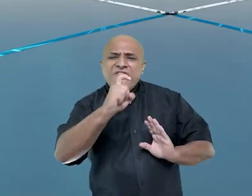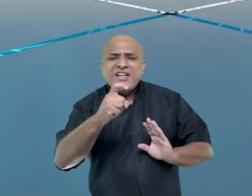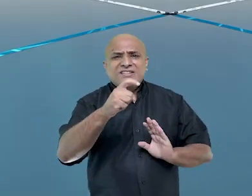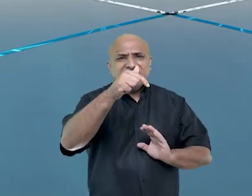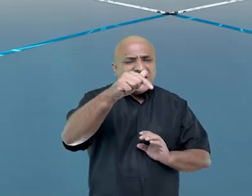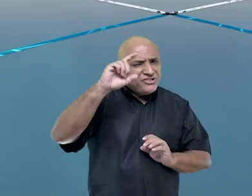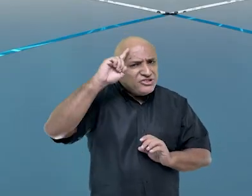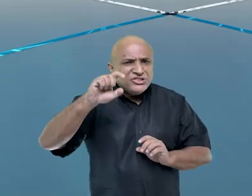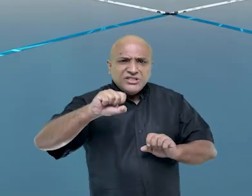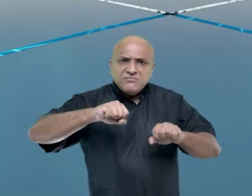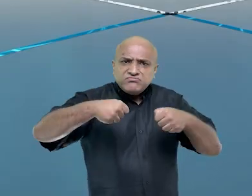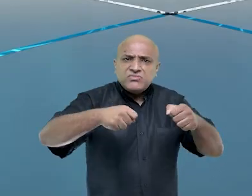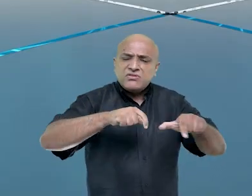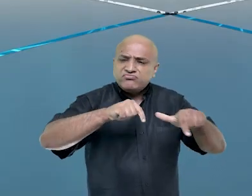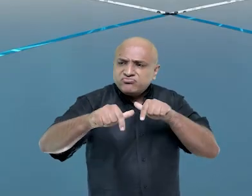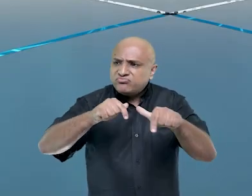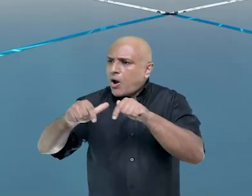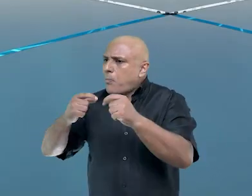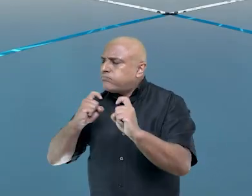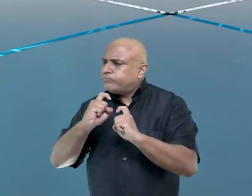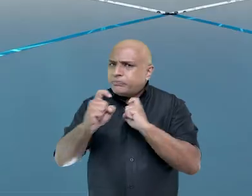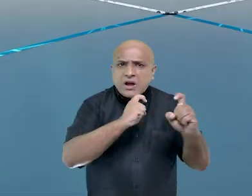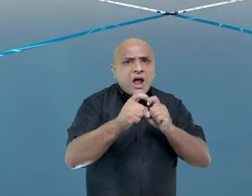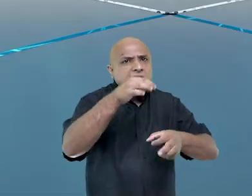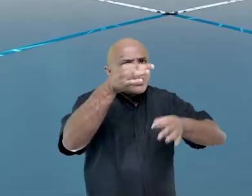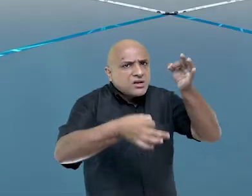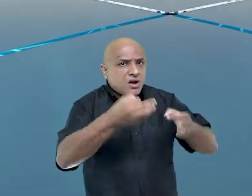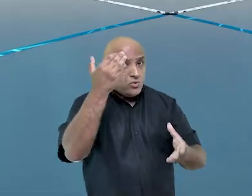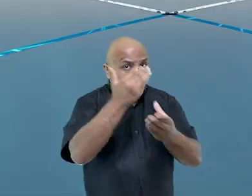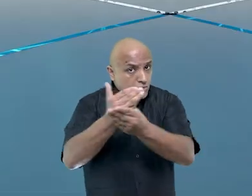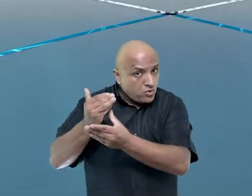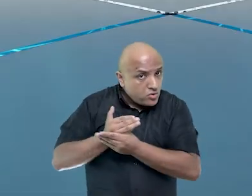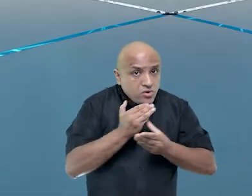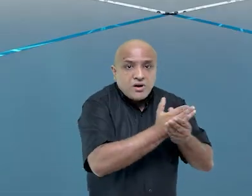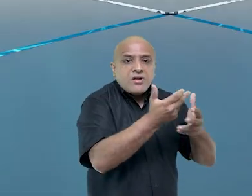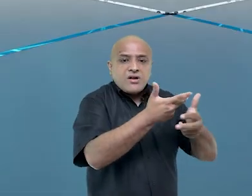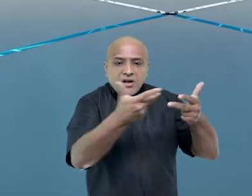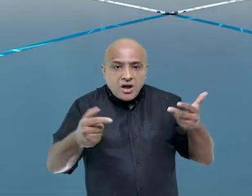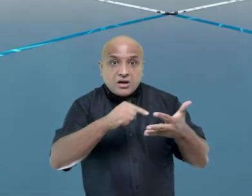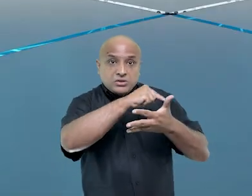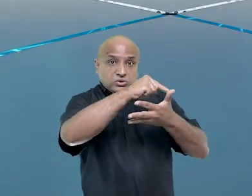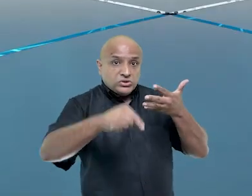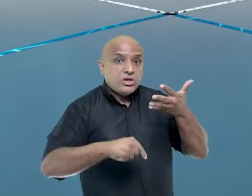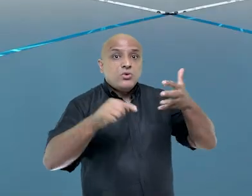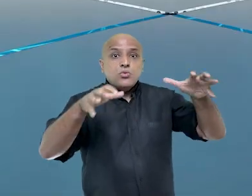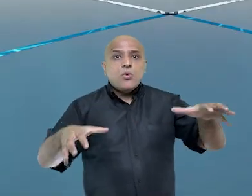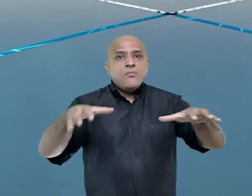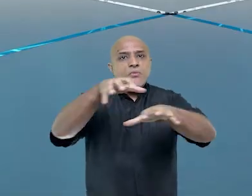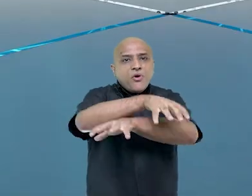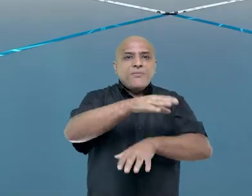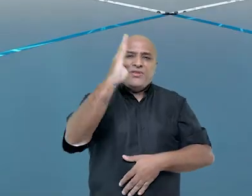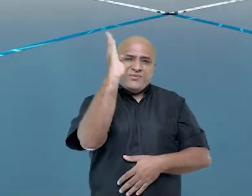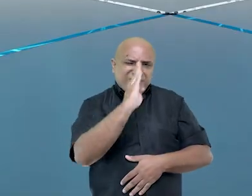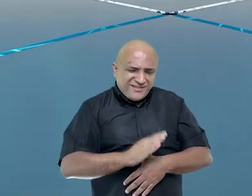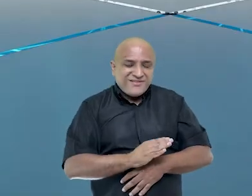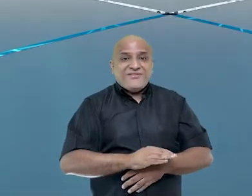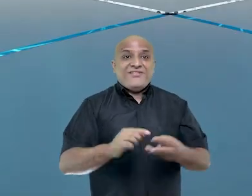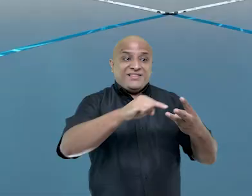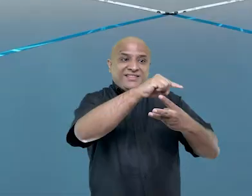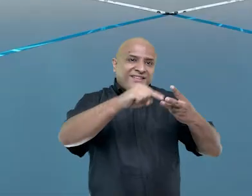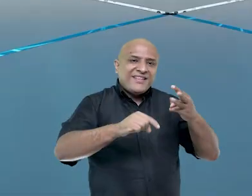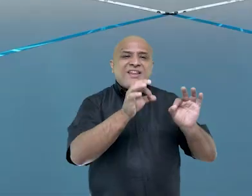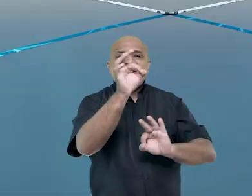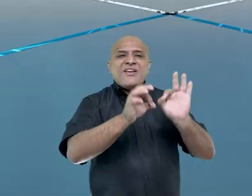de esforços para julgar ações judiciais relacionadas a 5 dos biomas brasileiros. Foi a terceira etapa